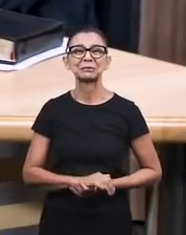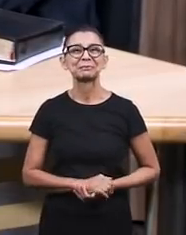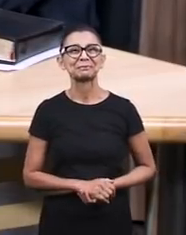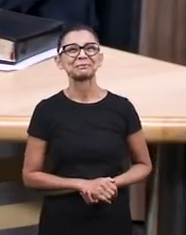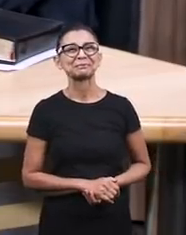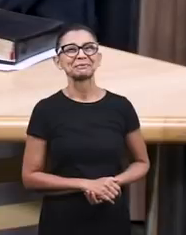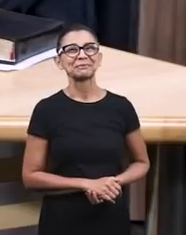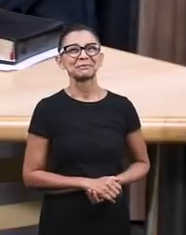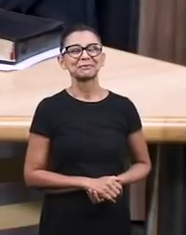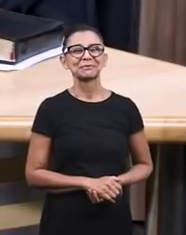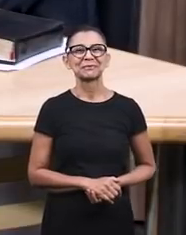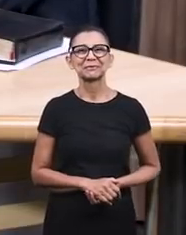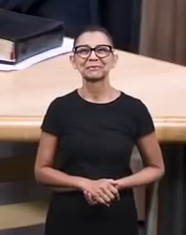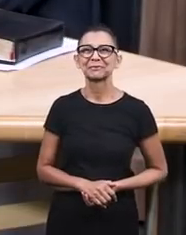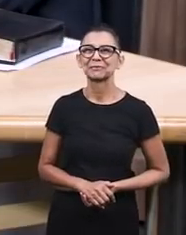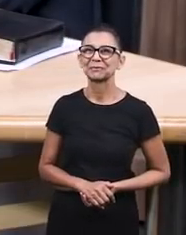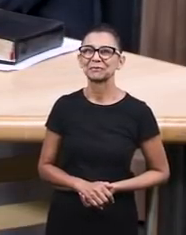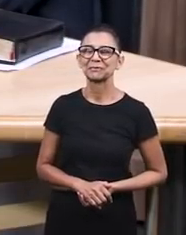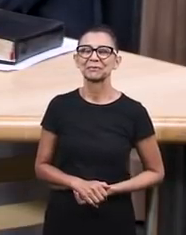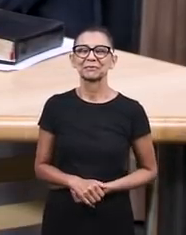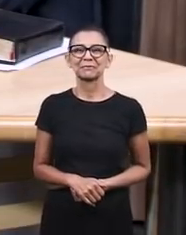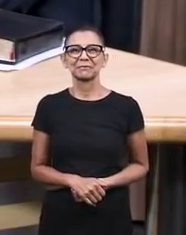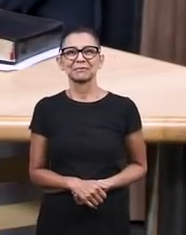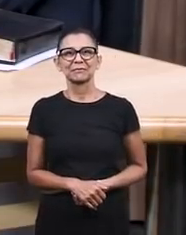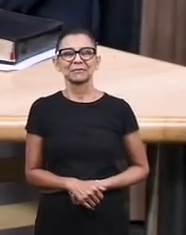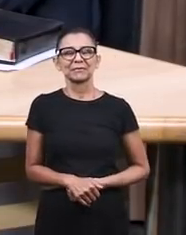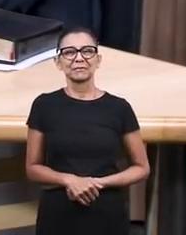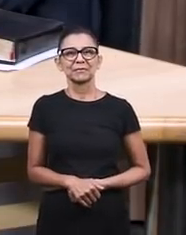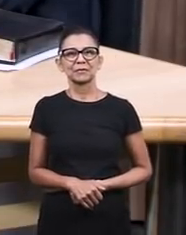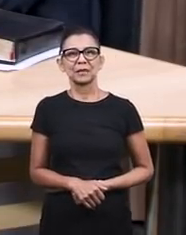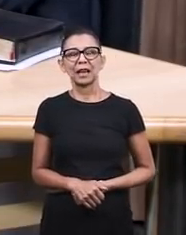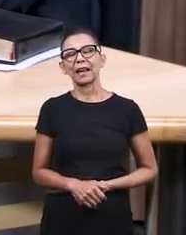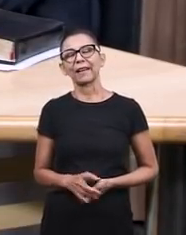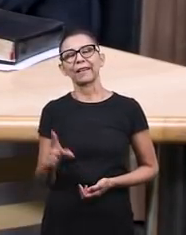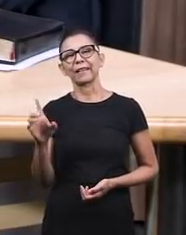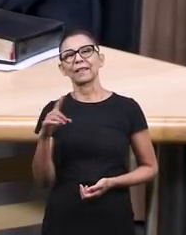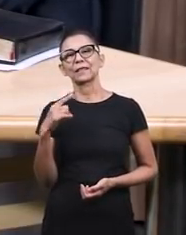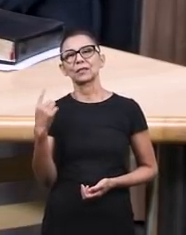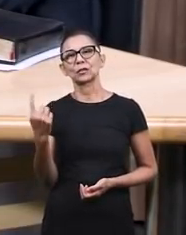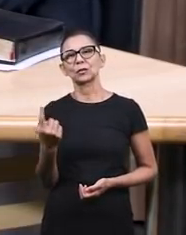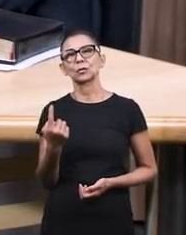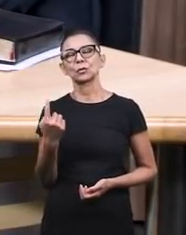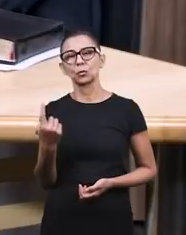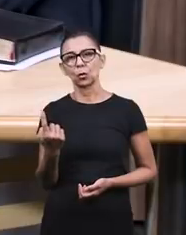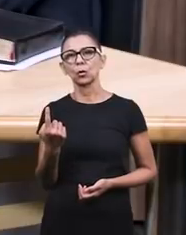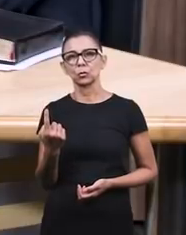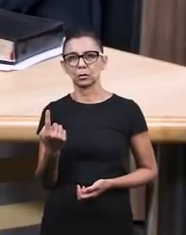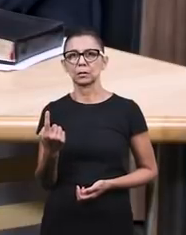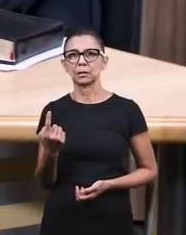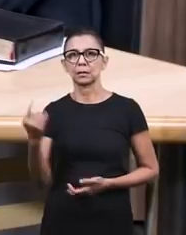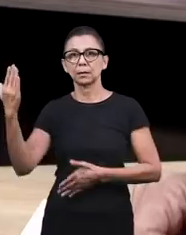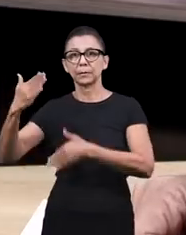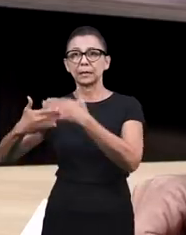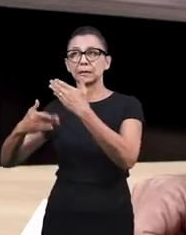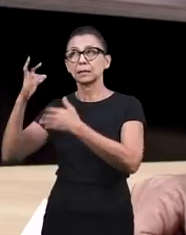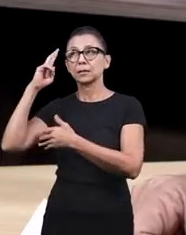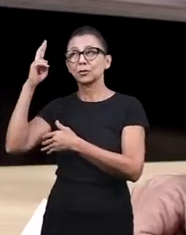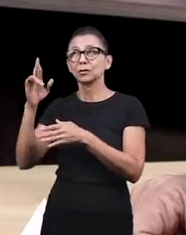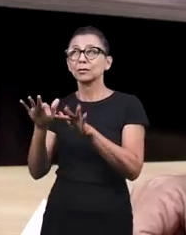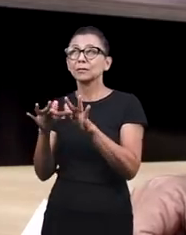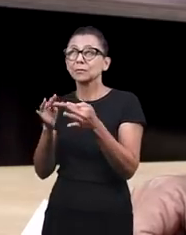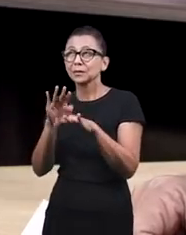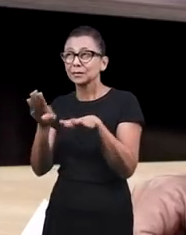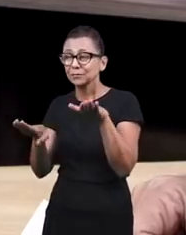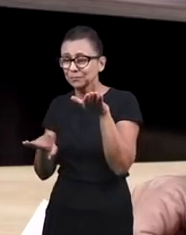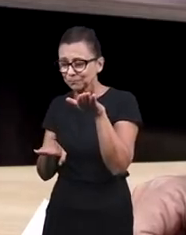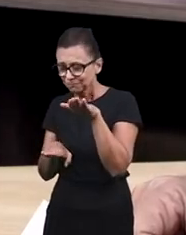dos nascidos de mulher, ele é o maior. É o maior. Quando nós nos humilhamos diante do Senhor, quando nós nos diminuímos diante do